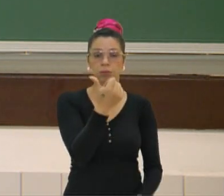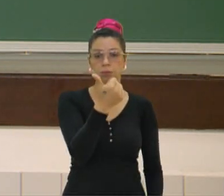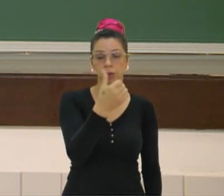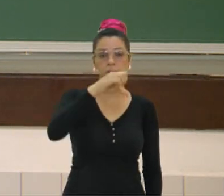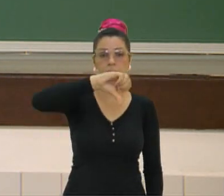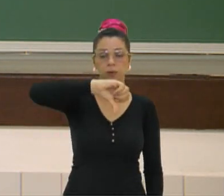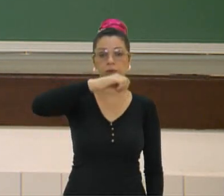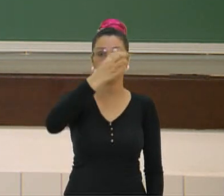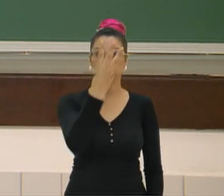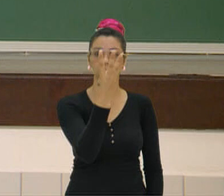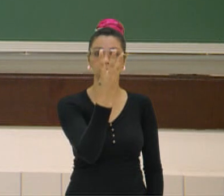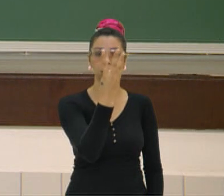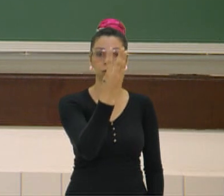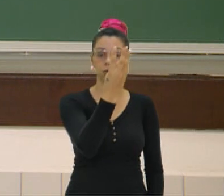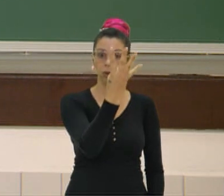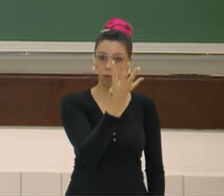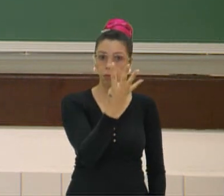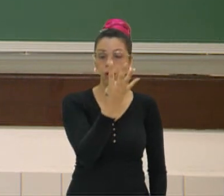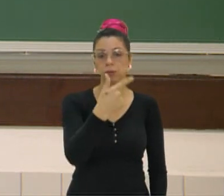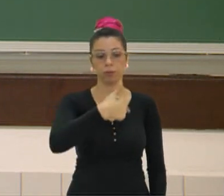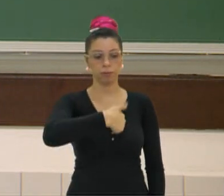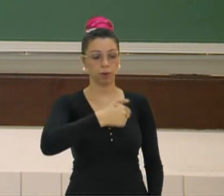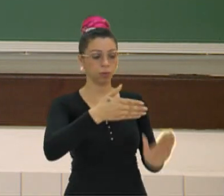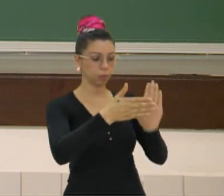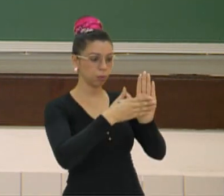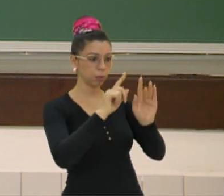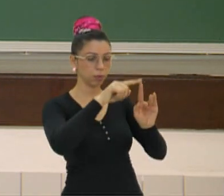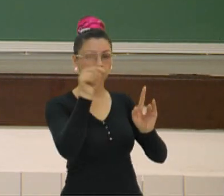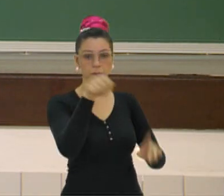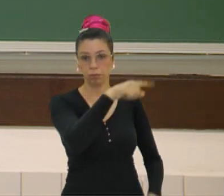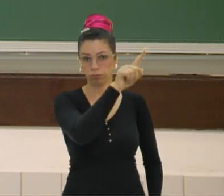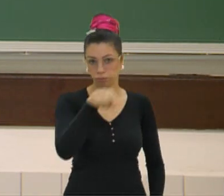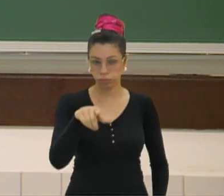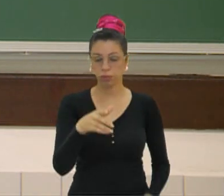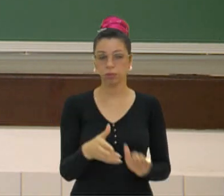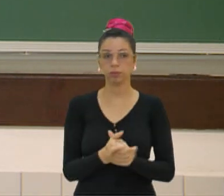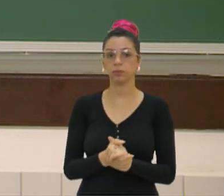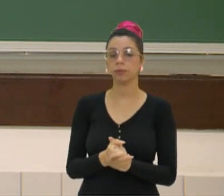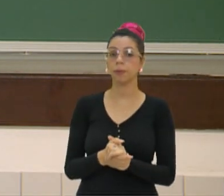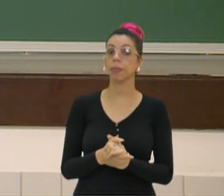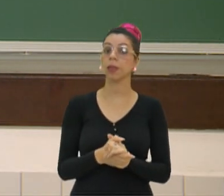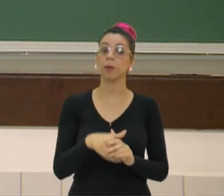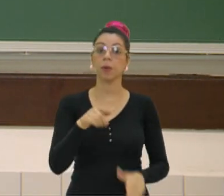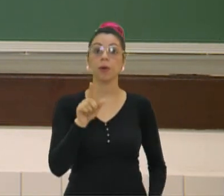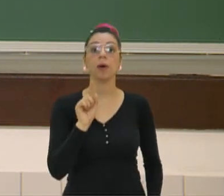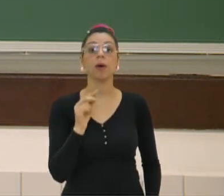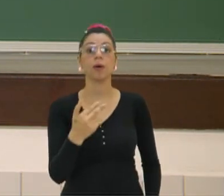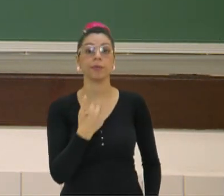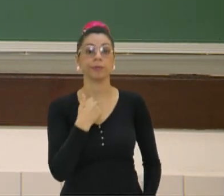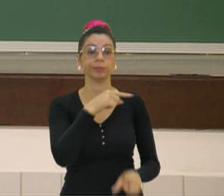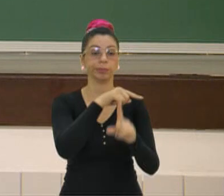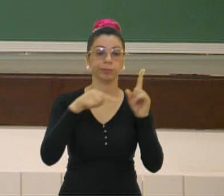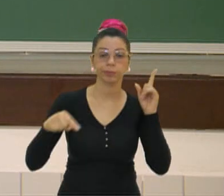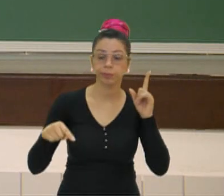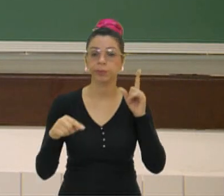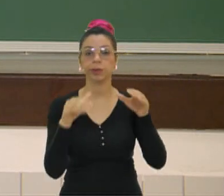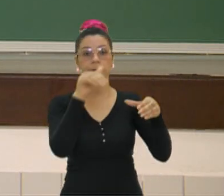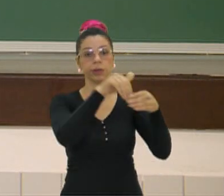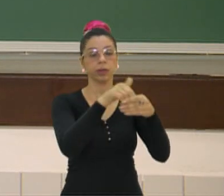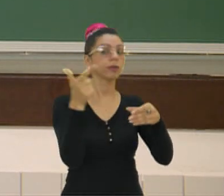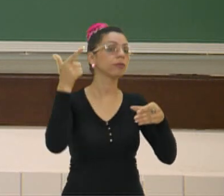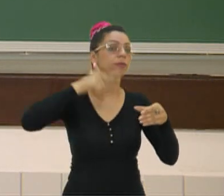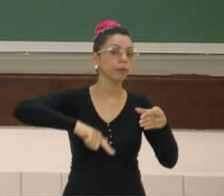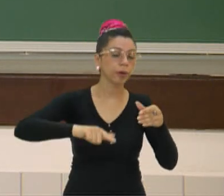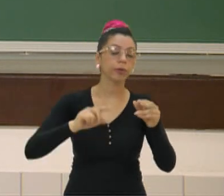primeiro propôs e depois rasgou, né? A Constituição de 34 também proibia a reeleição, uma das razões pelas quais